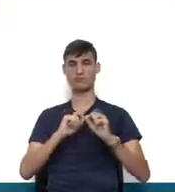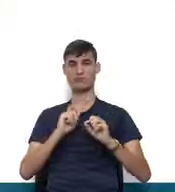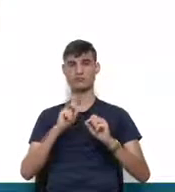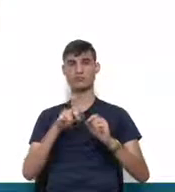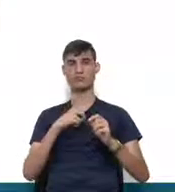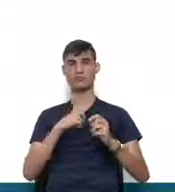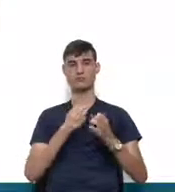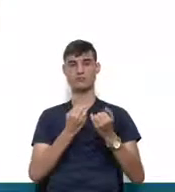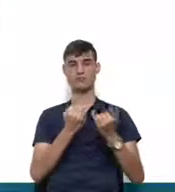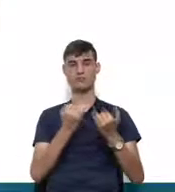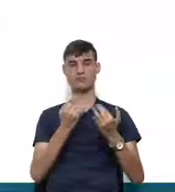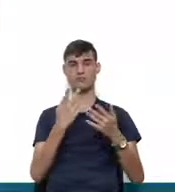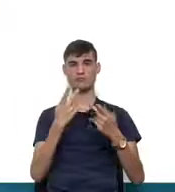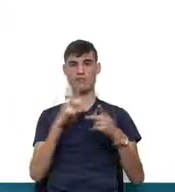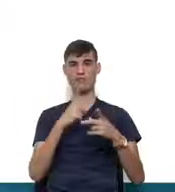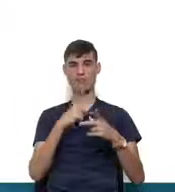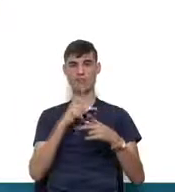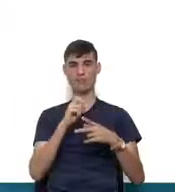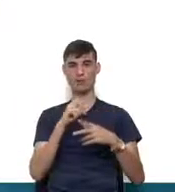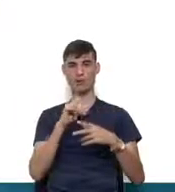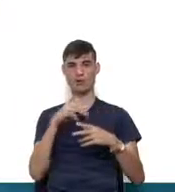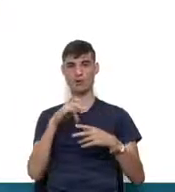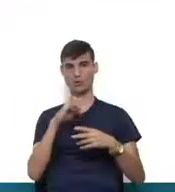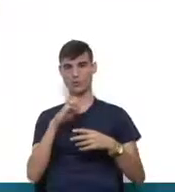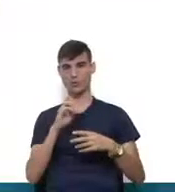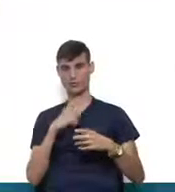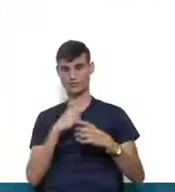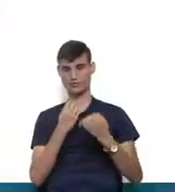é o grau do meu polinômio, tá?